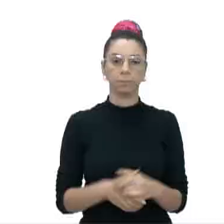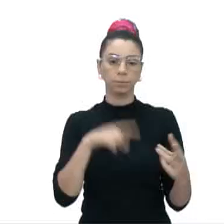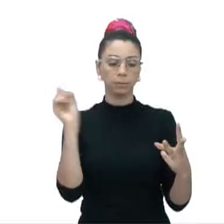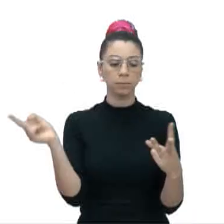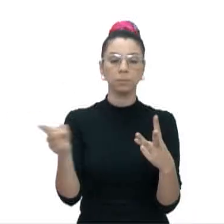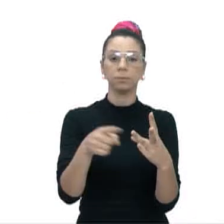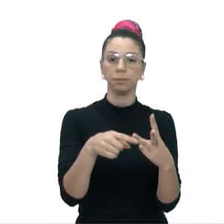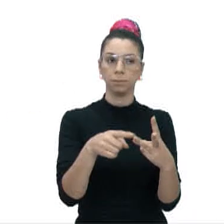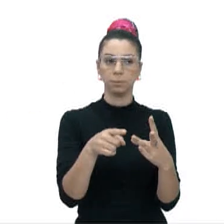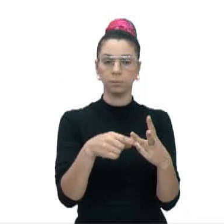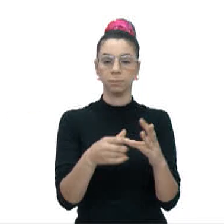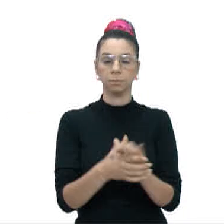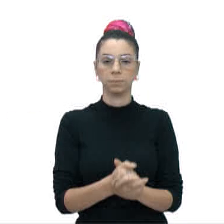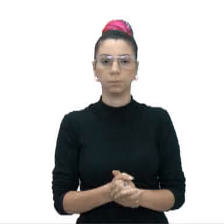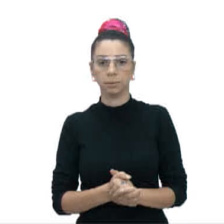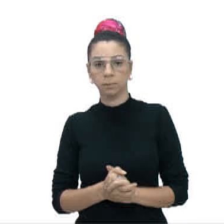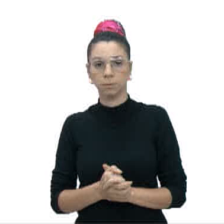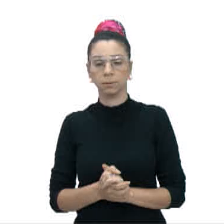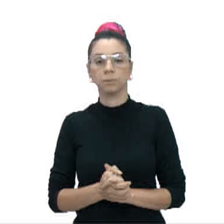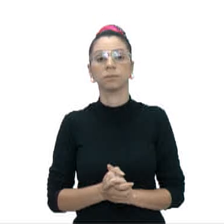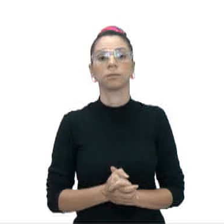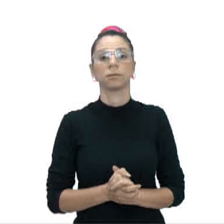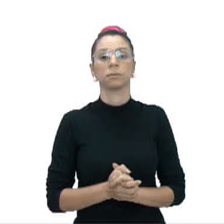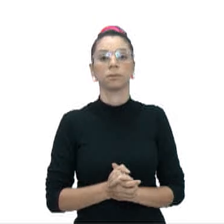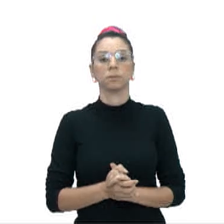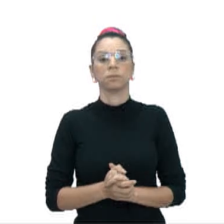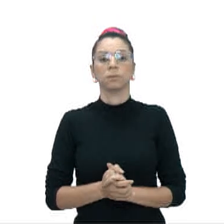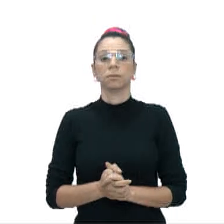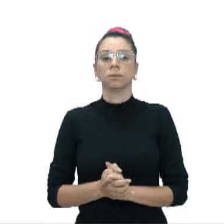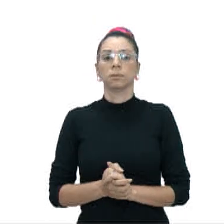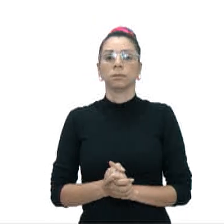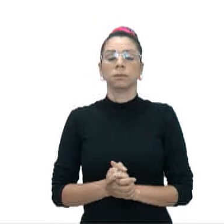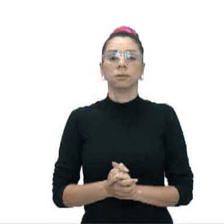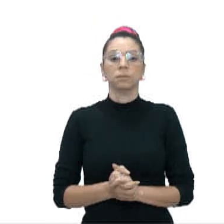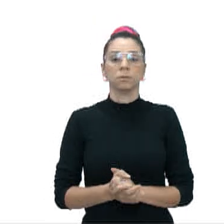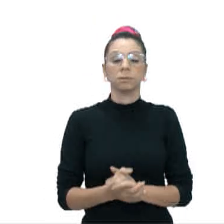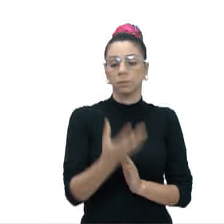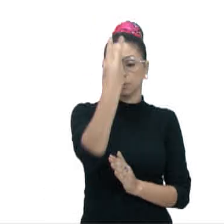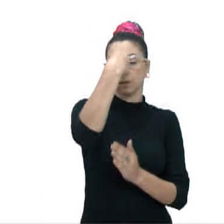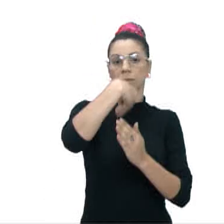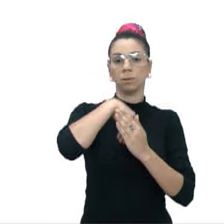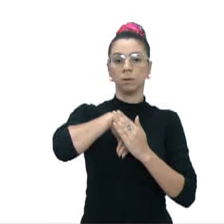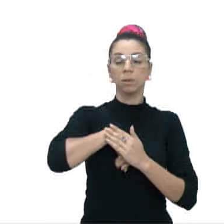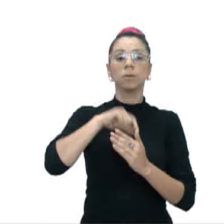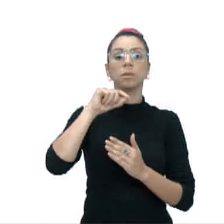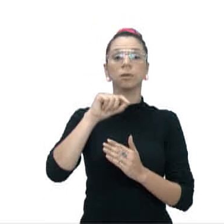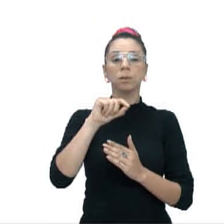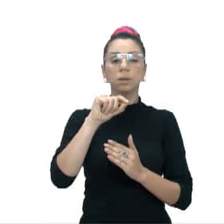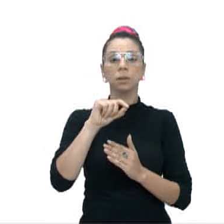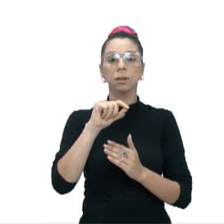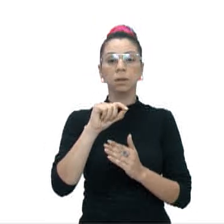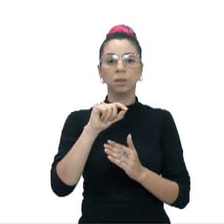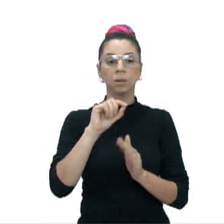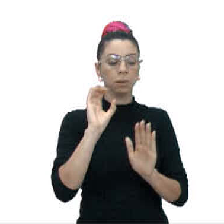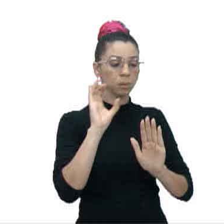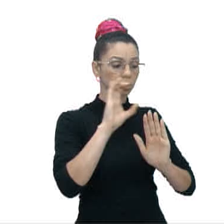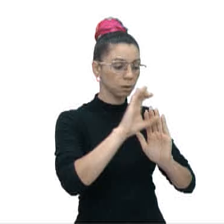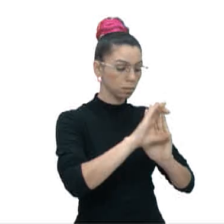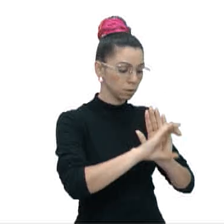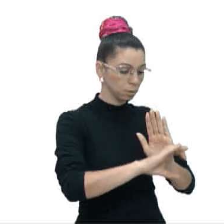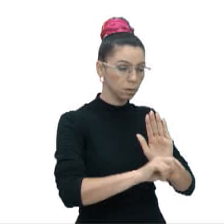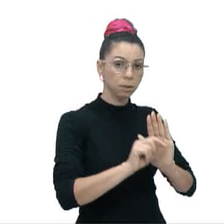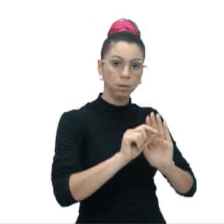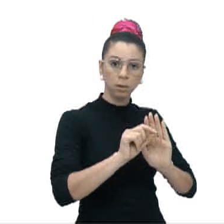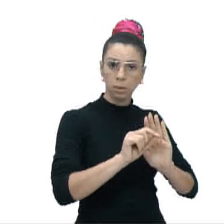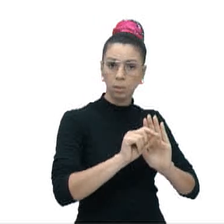3. Introdução do conceito de modularidade, uma característica crítica da arquitetura